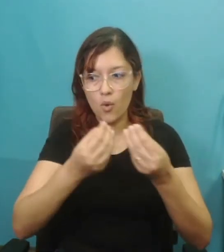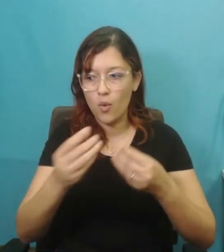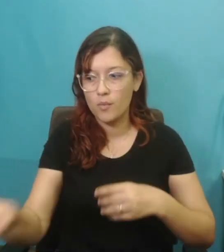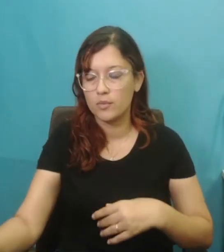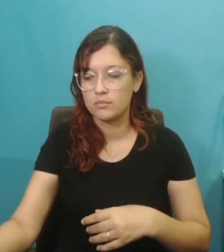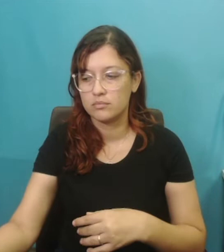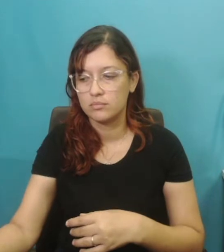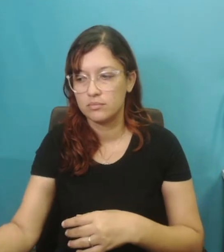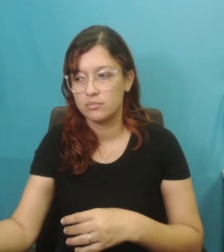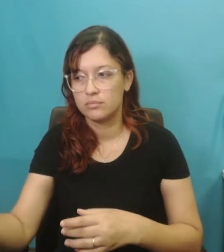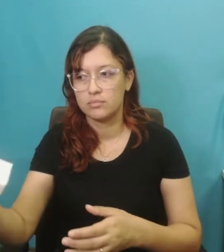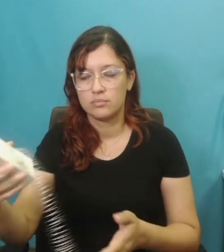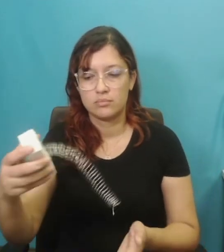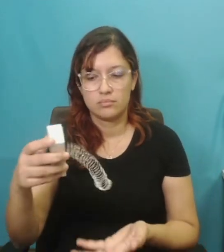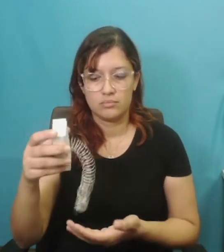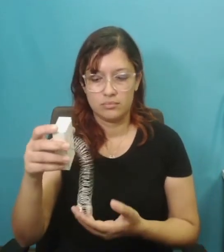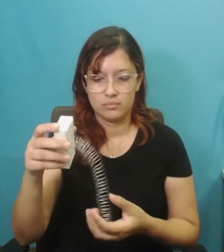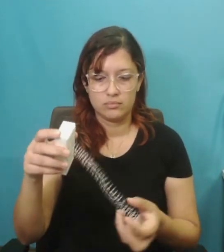Então,